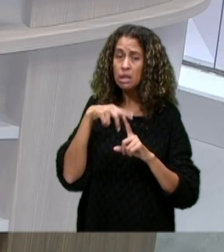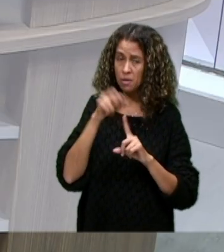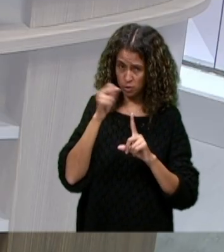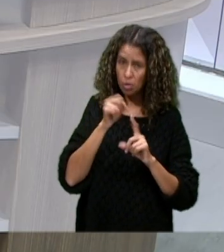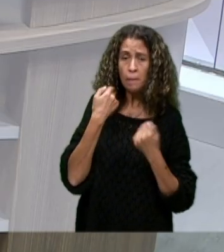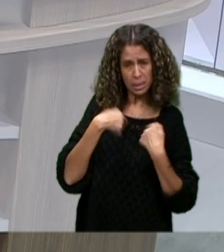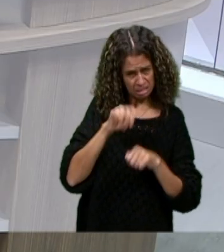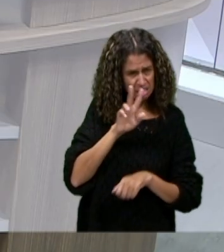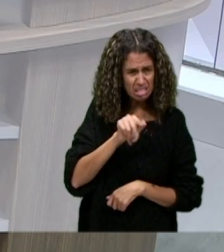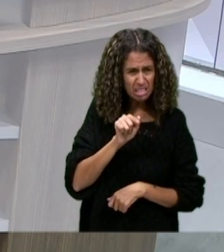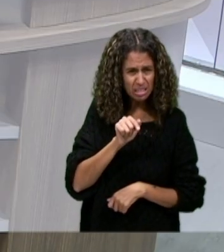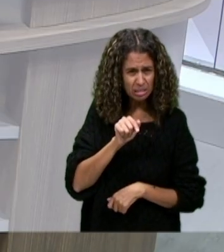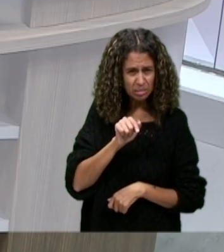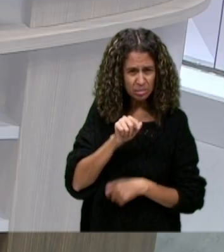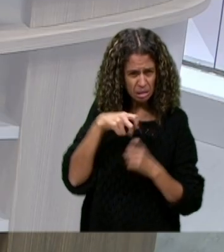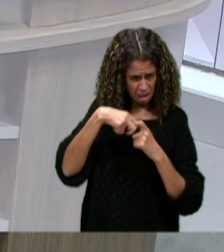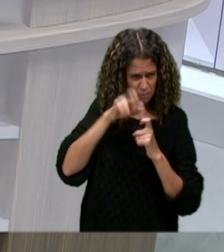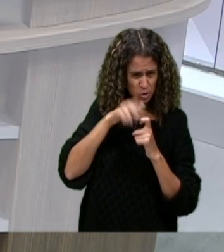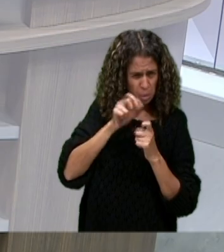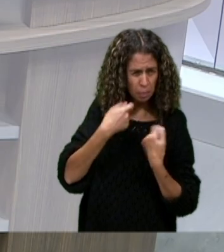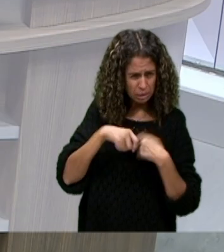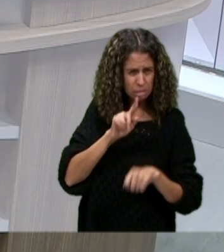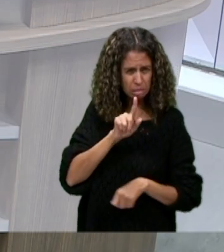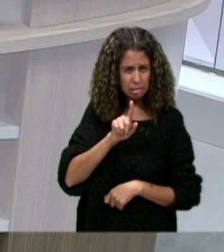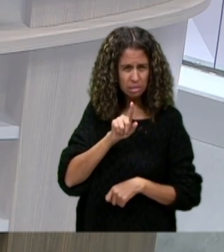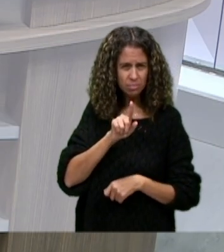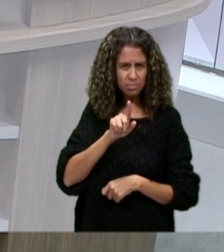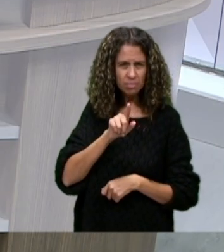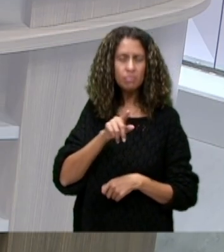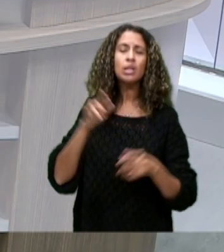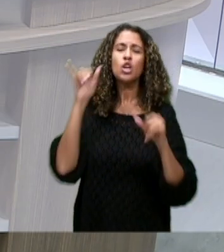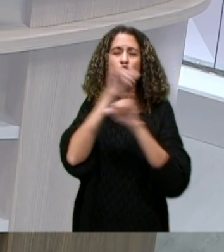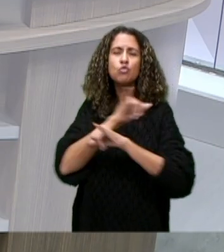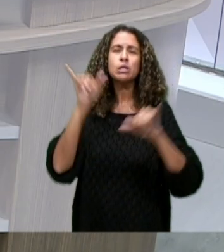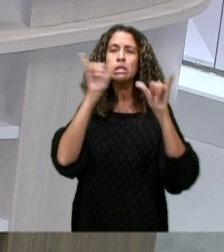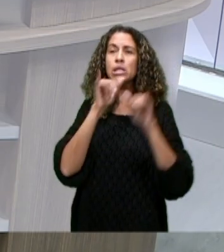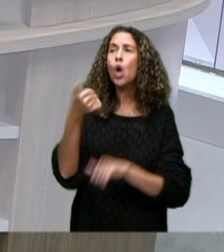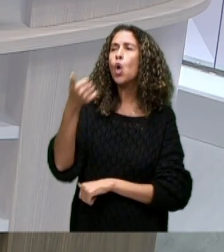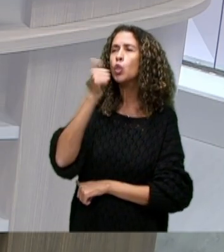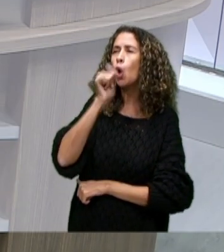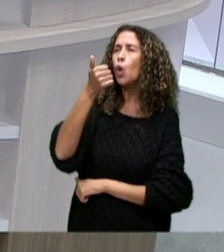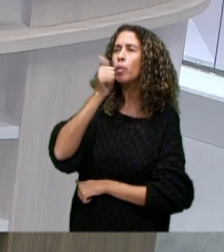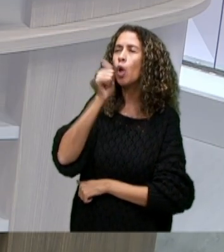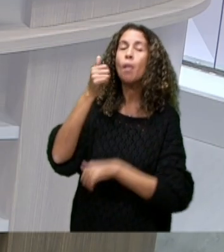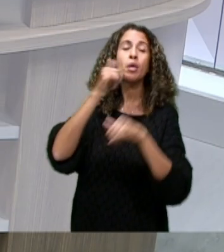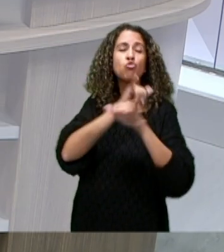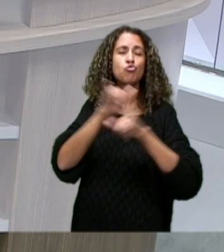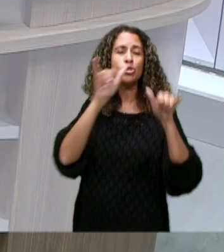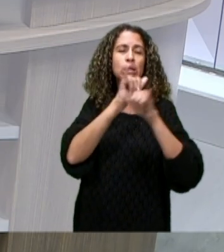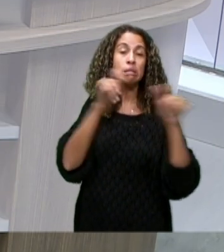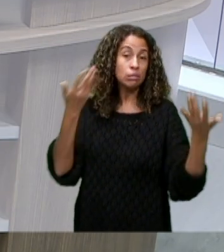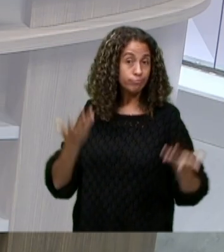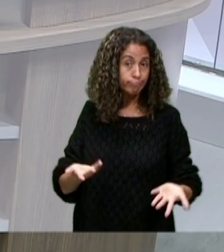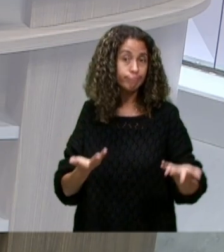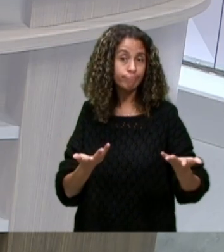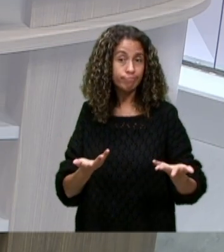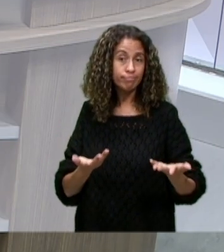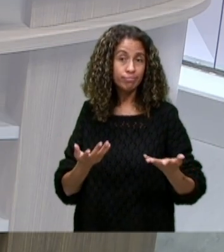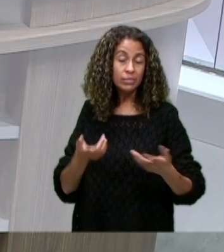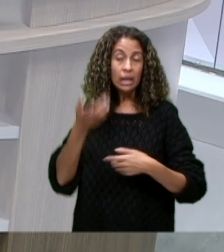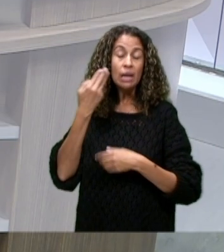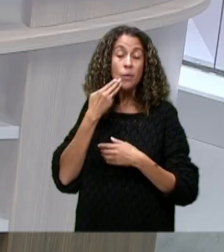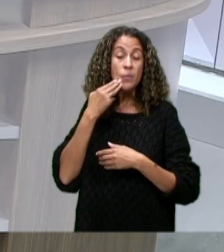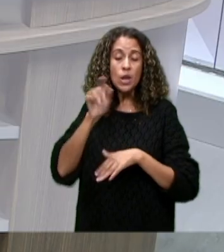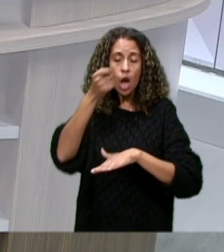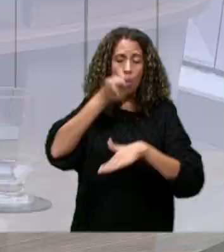gente precisa desse tipo de coisa. E a propaganda direta, tome isso, tome aquilo, tome isso. Milhões investidos em